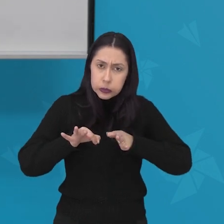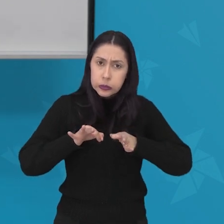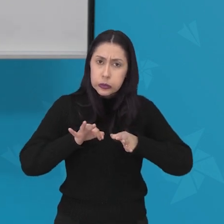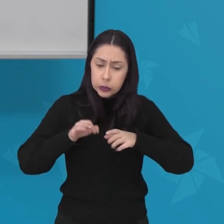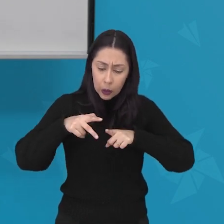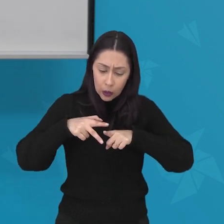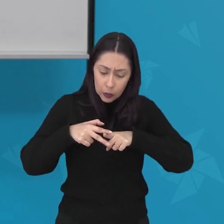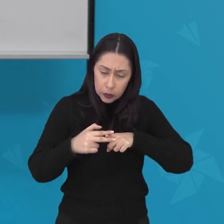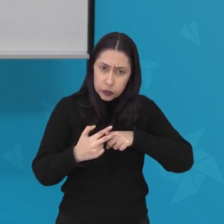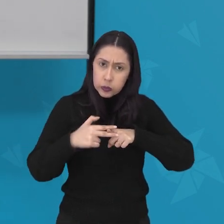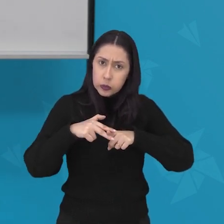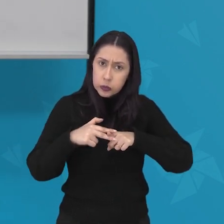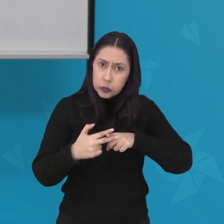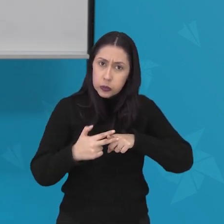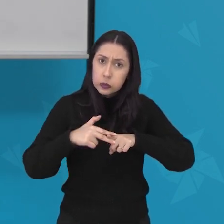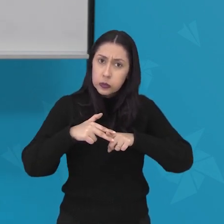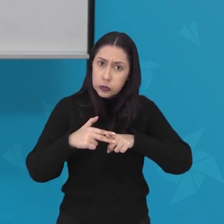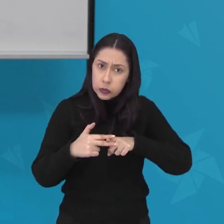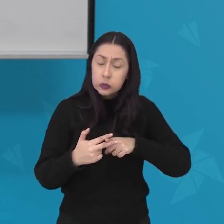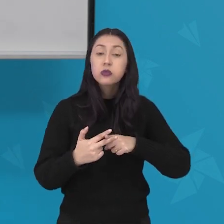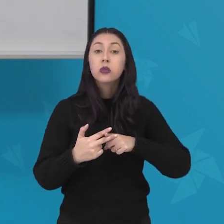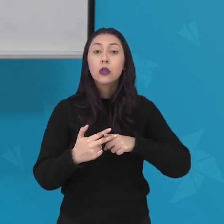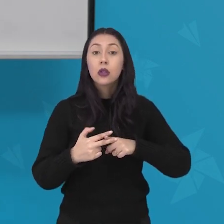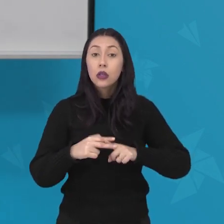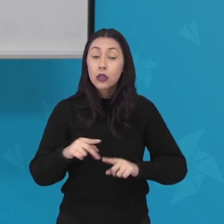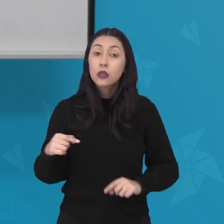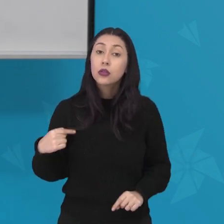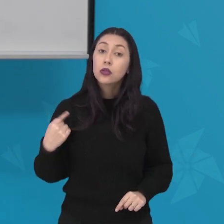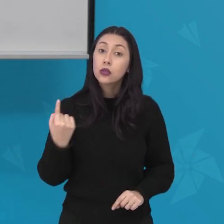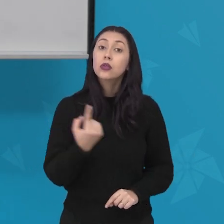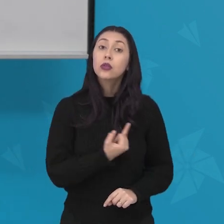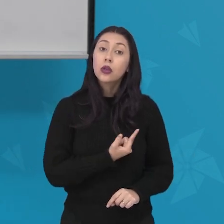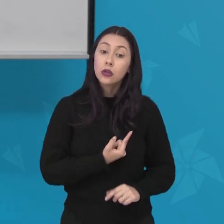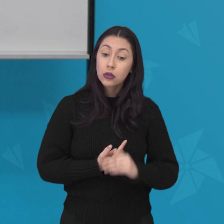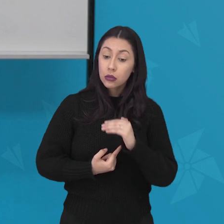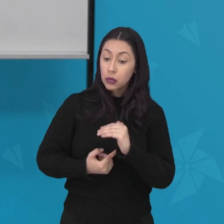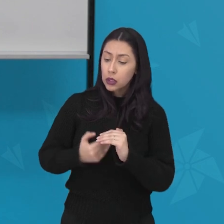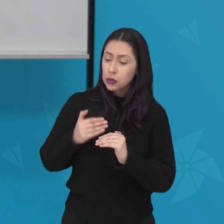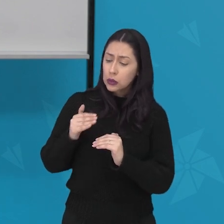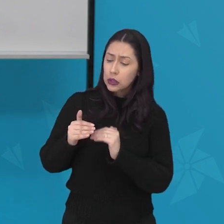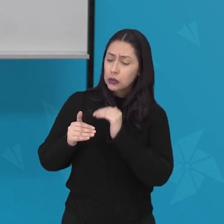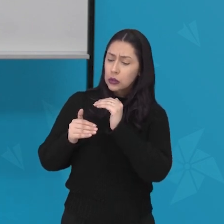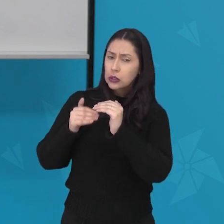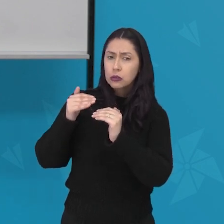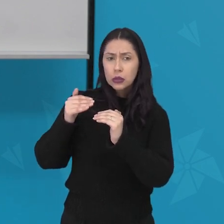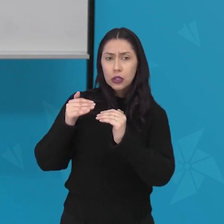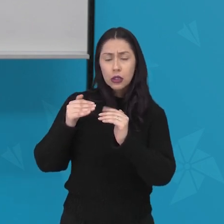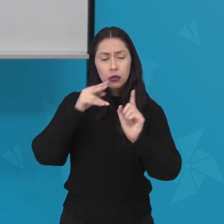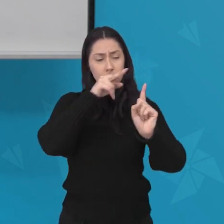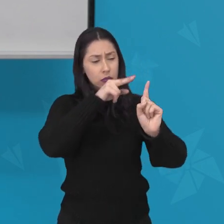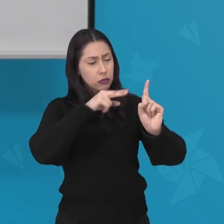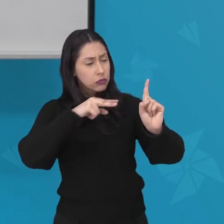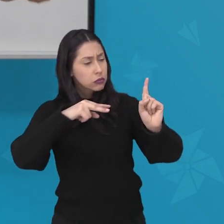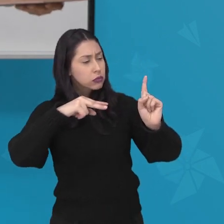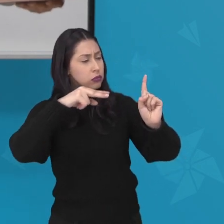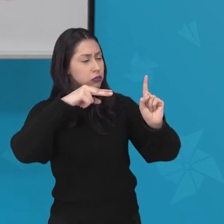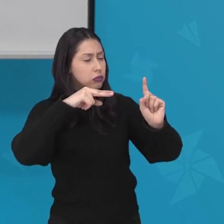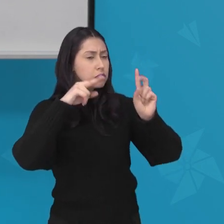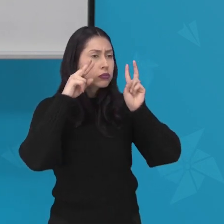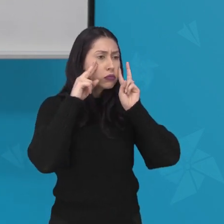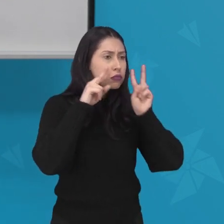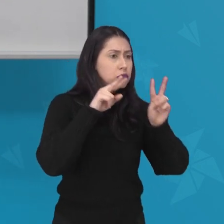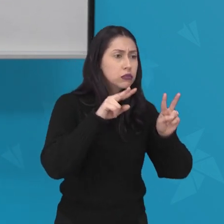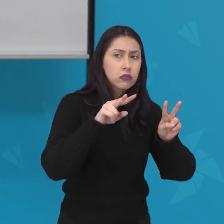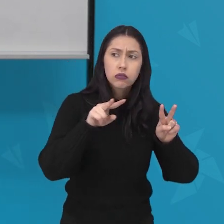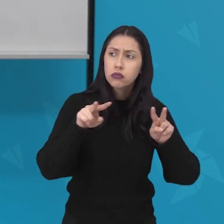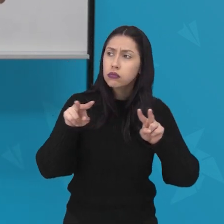Nos formam de uma tal forma que a gente desenvolva um determinado tipo de visão sobre as